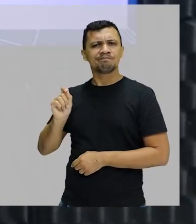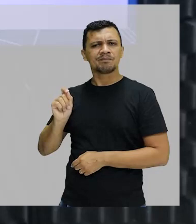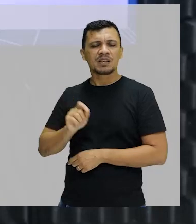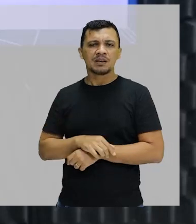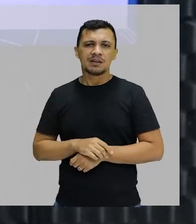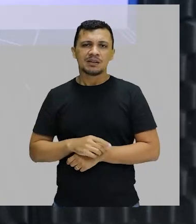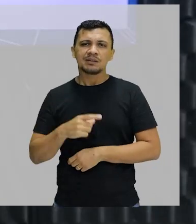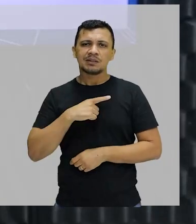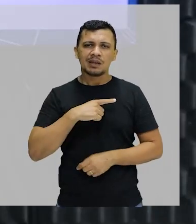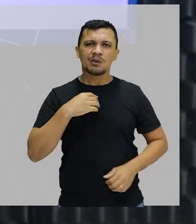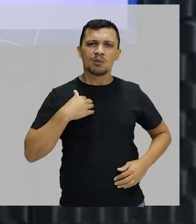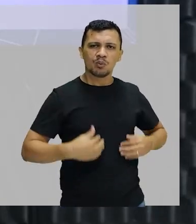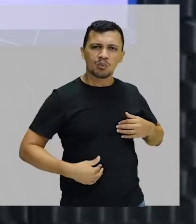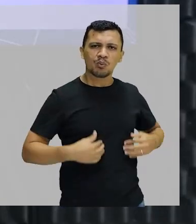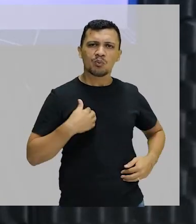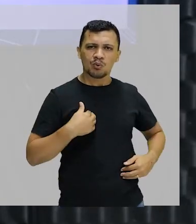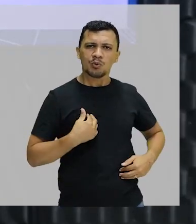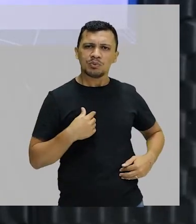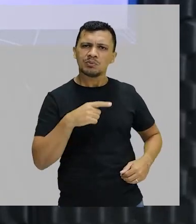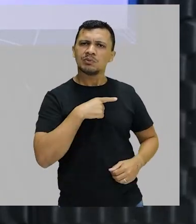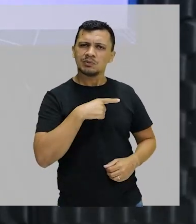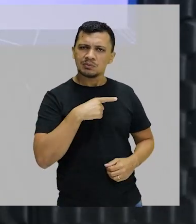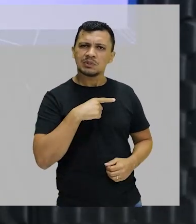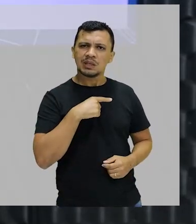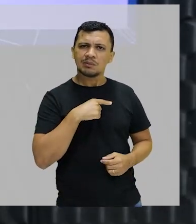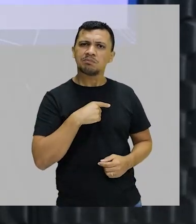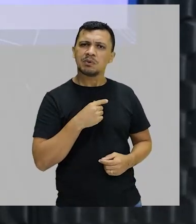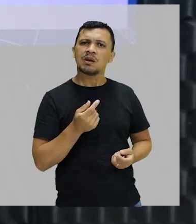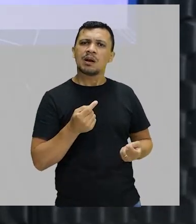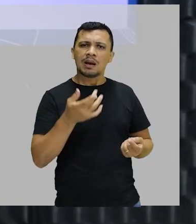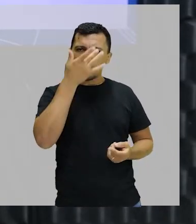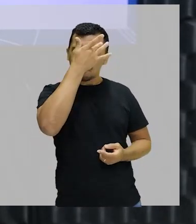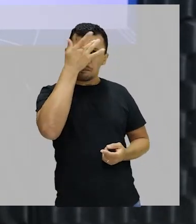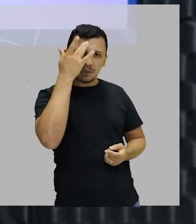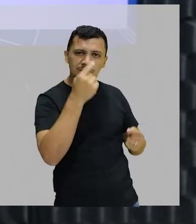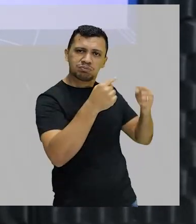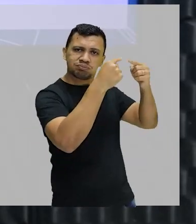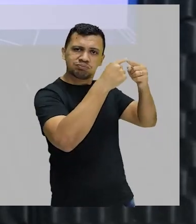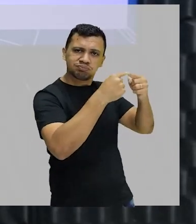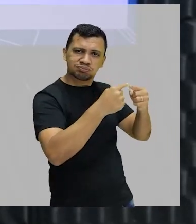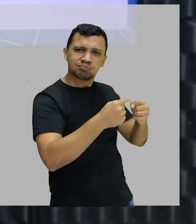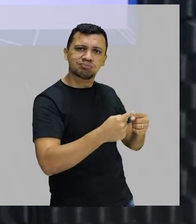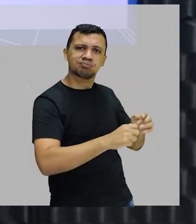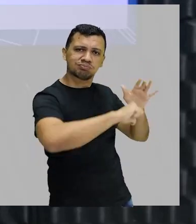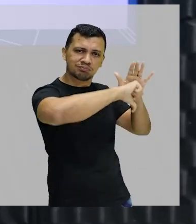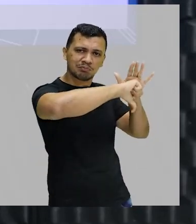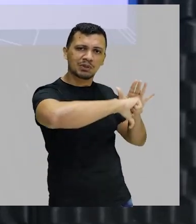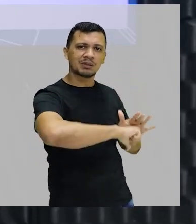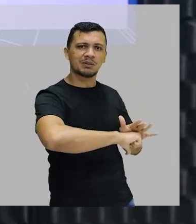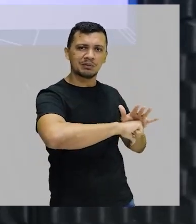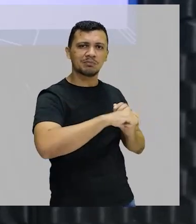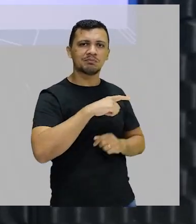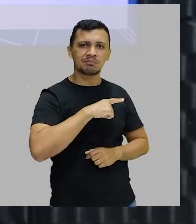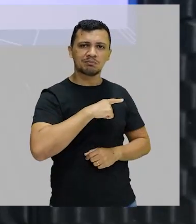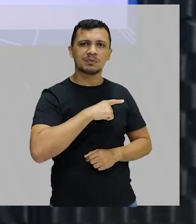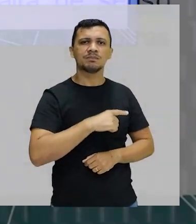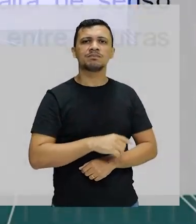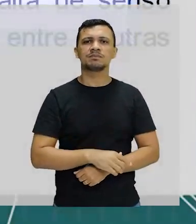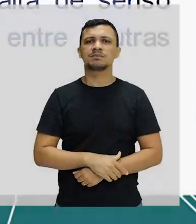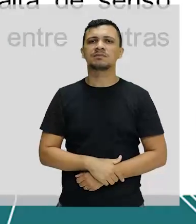fenotípica, mórfica, em relação aos indivíduos que cometem ou que são propensos a cometerem crimes e